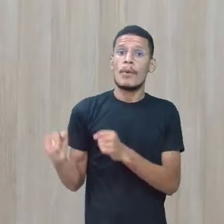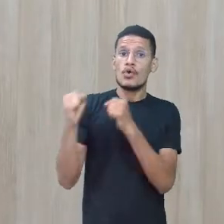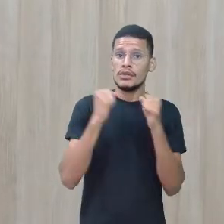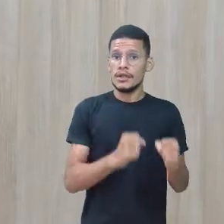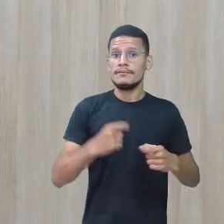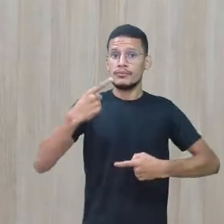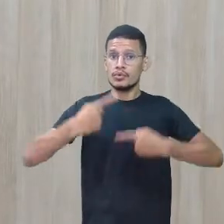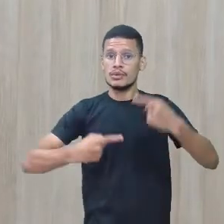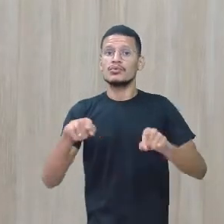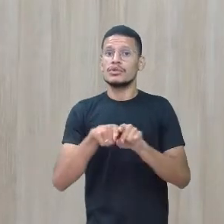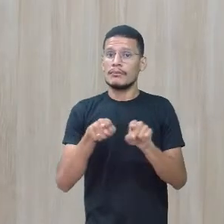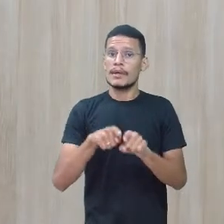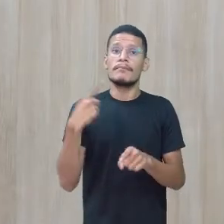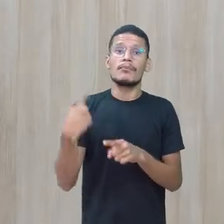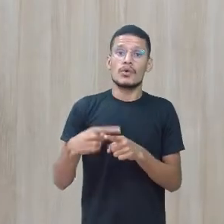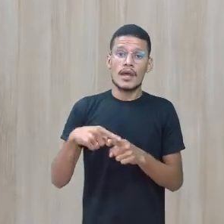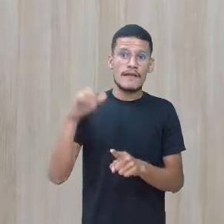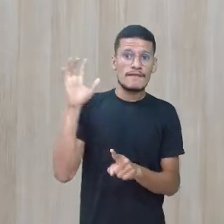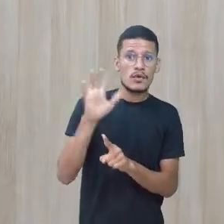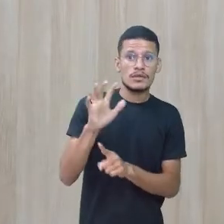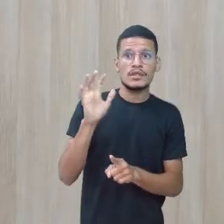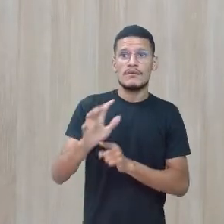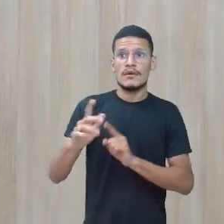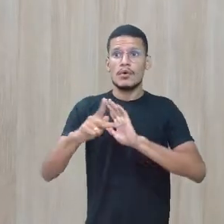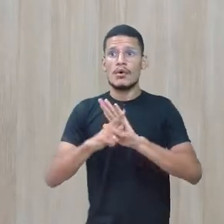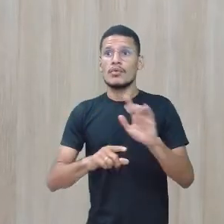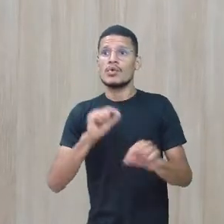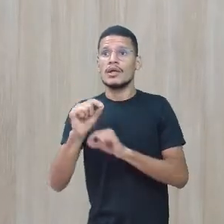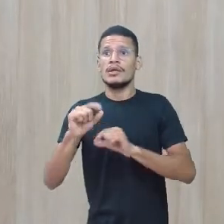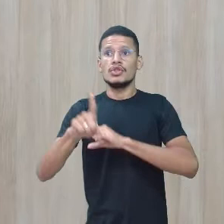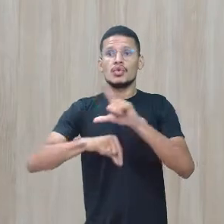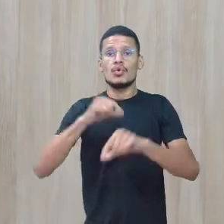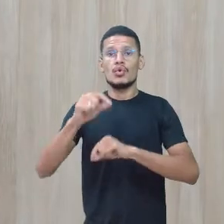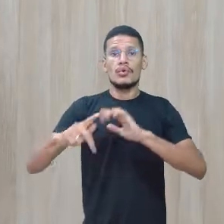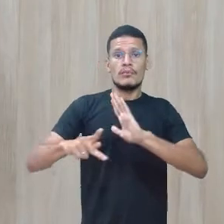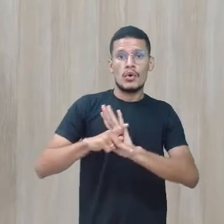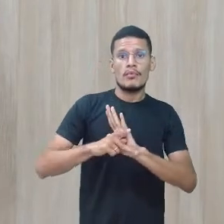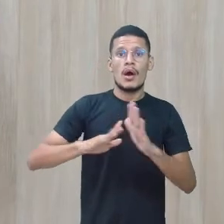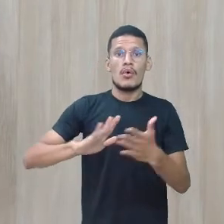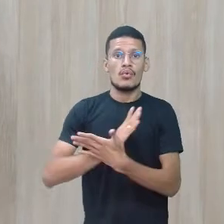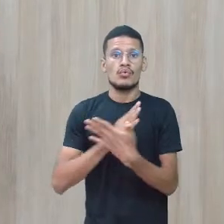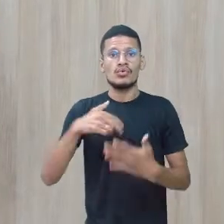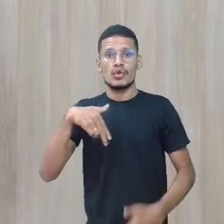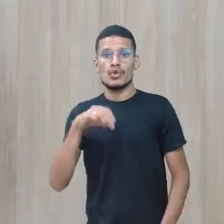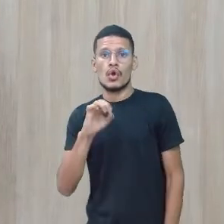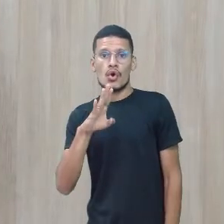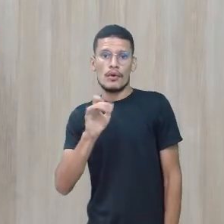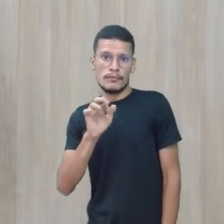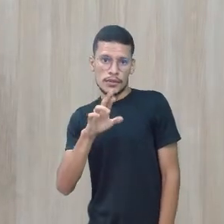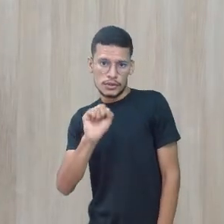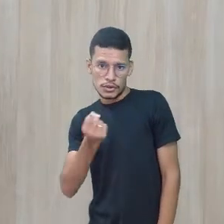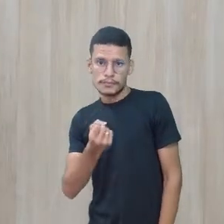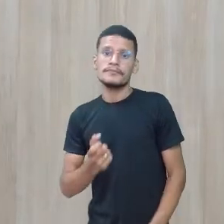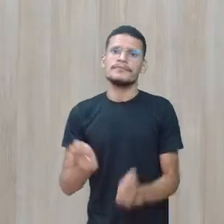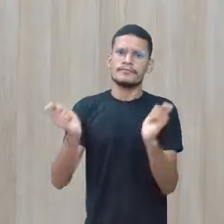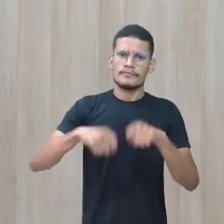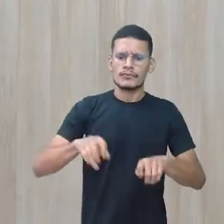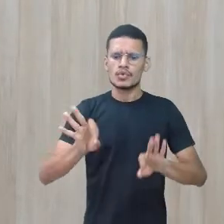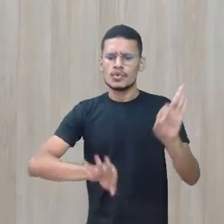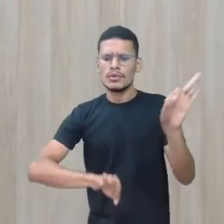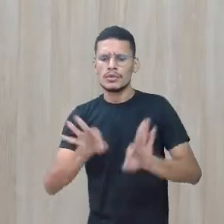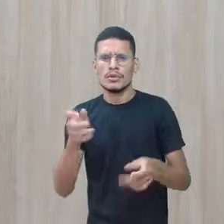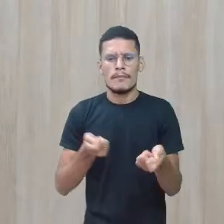muitas vezes influenciava, certo, na nomeação de determinados nobres para a gerência de